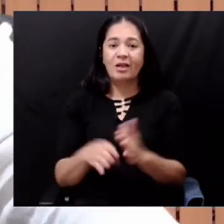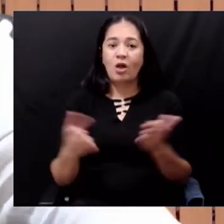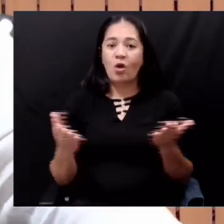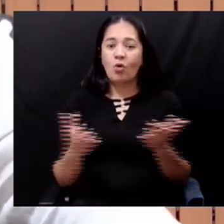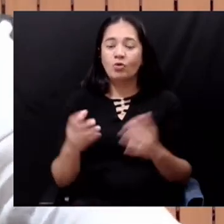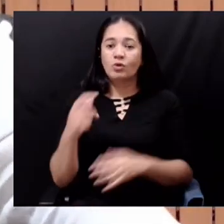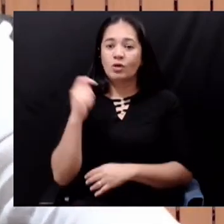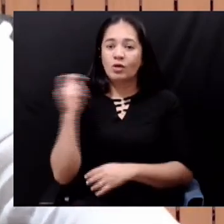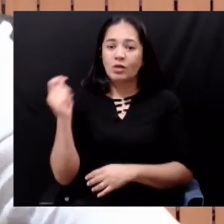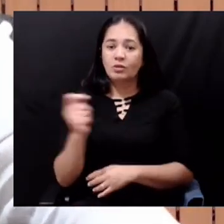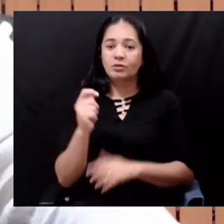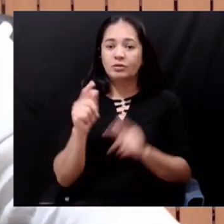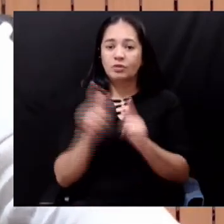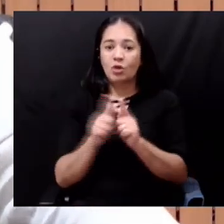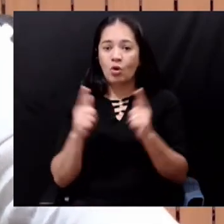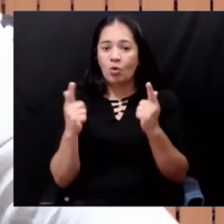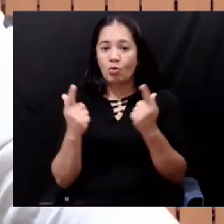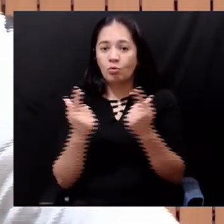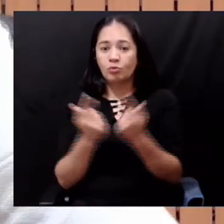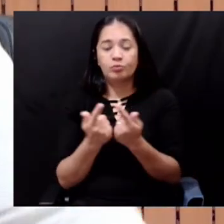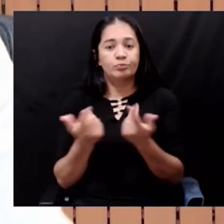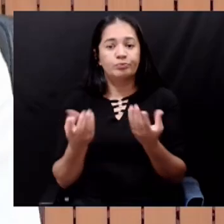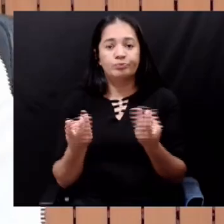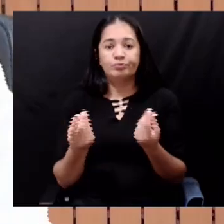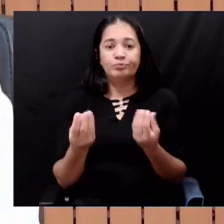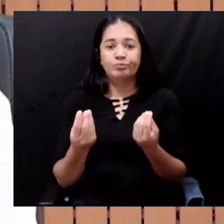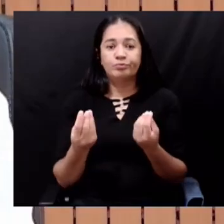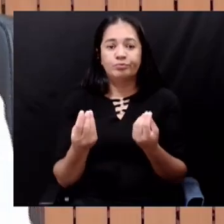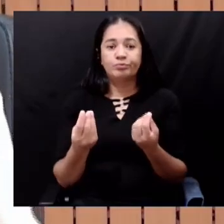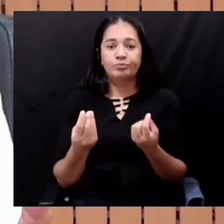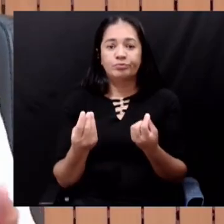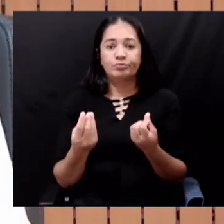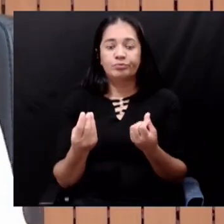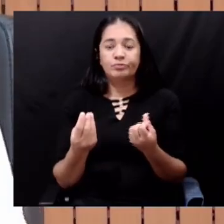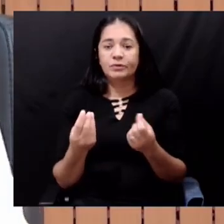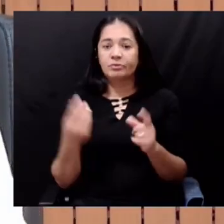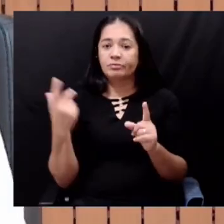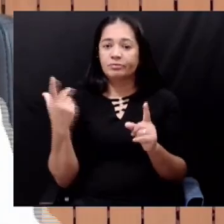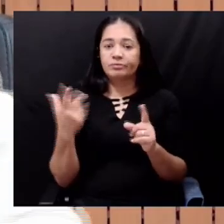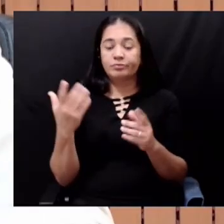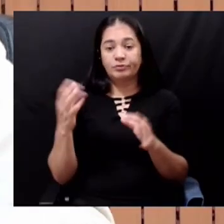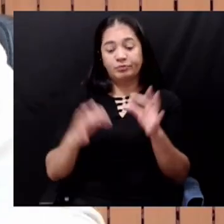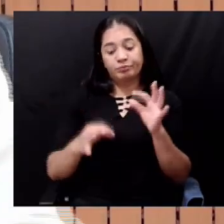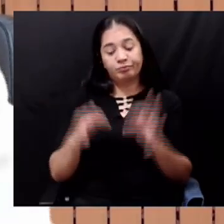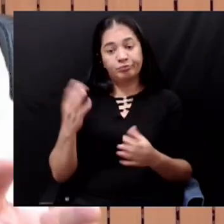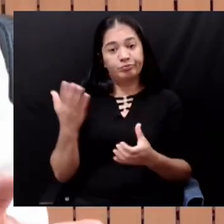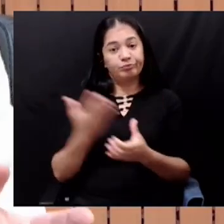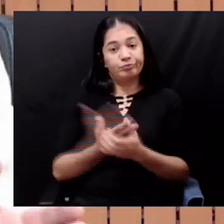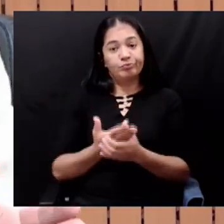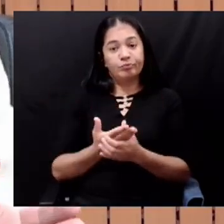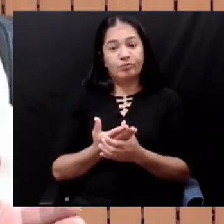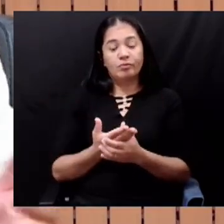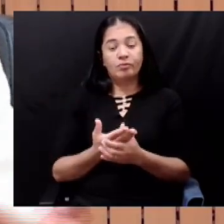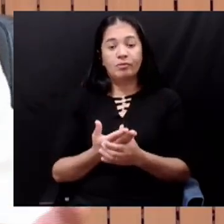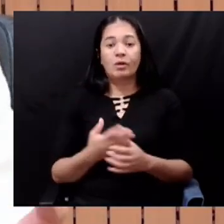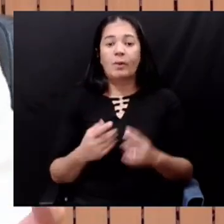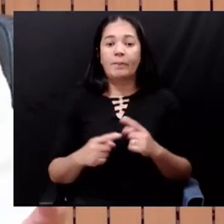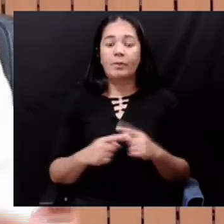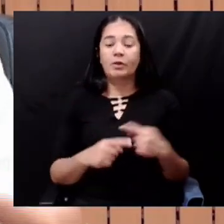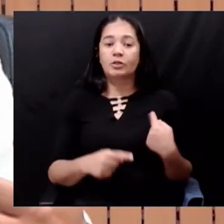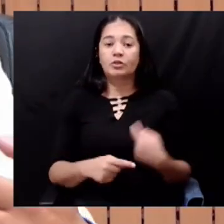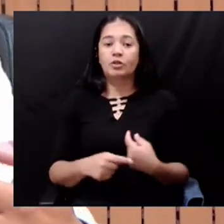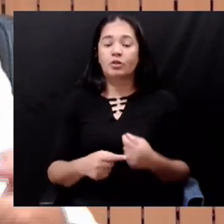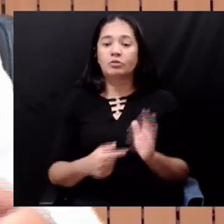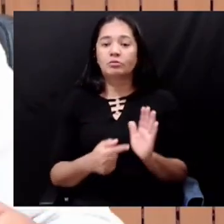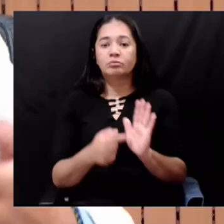que estão no pau do CNPJ em função disso. Então, foi nossa preocupação de como a gente proporciona a parceria,